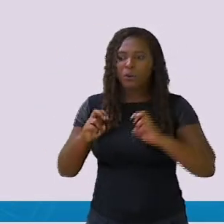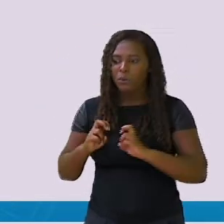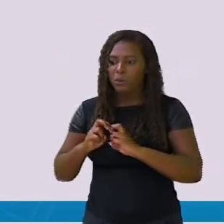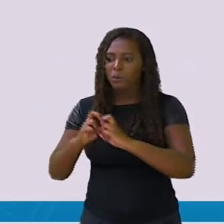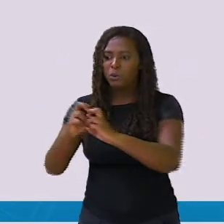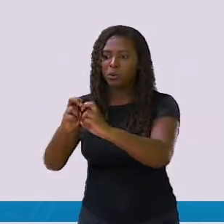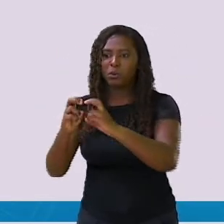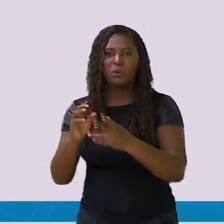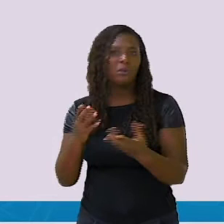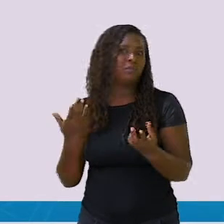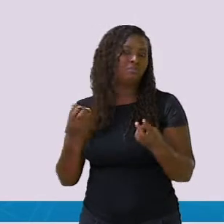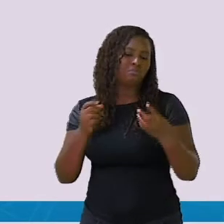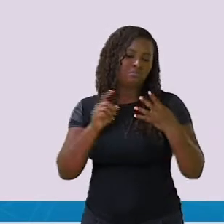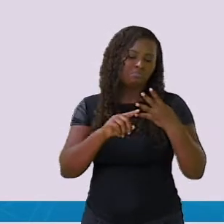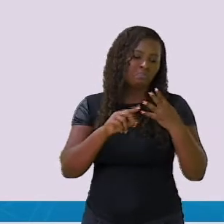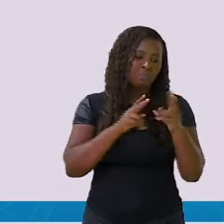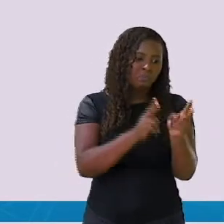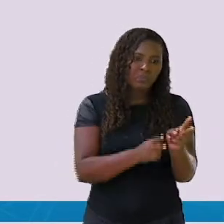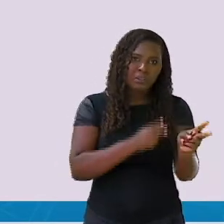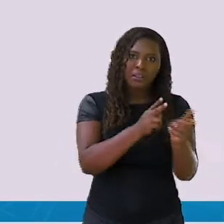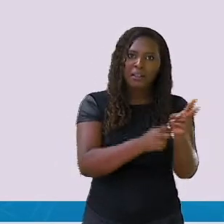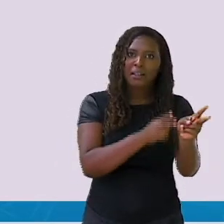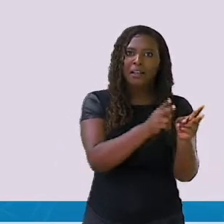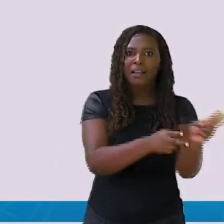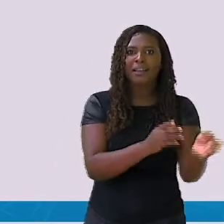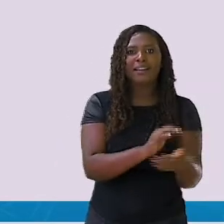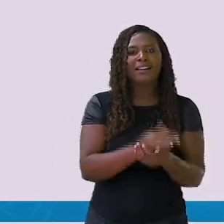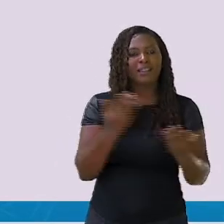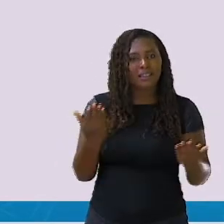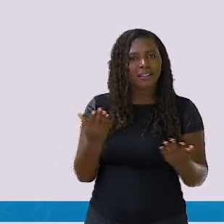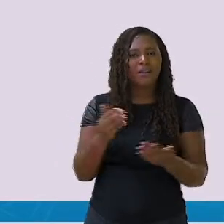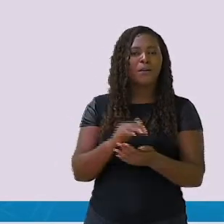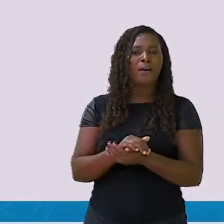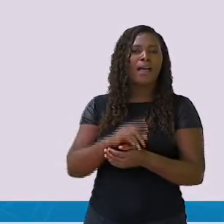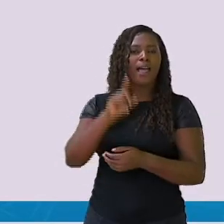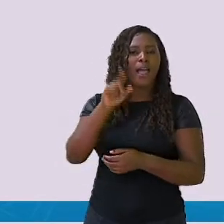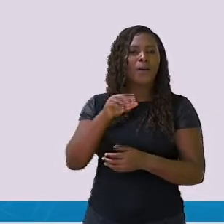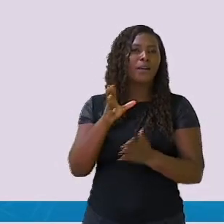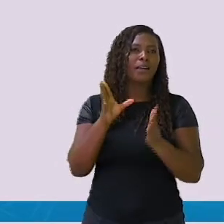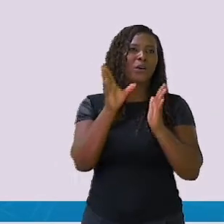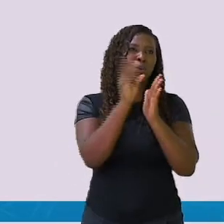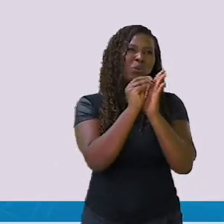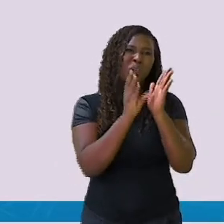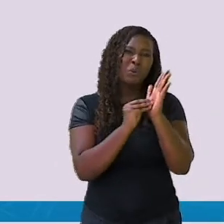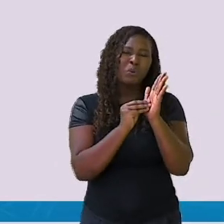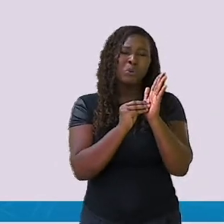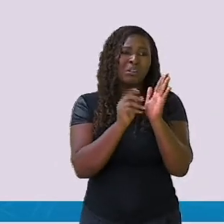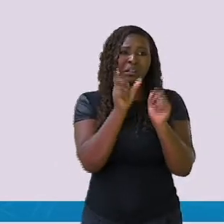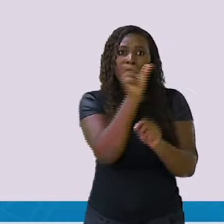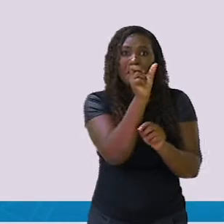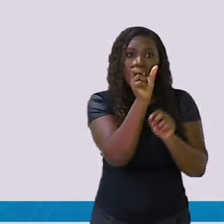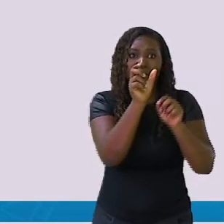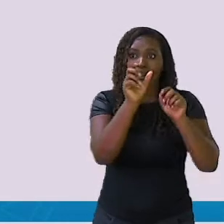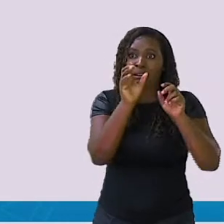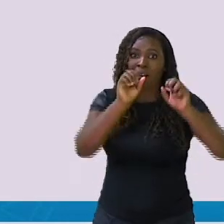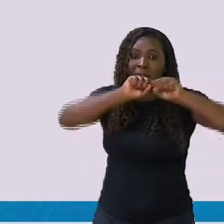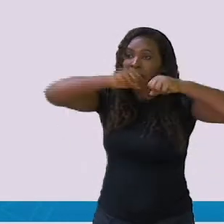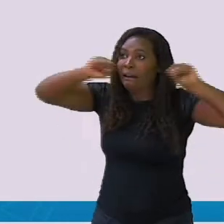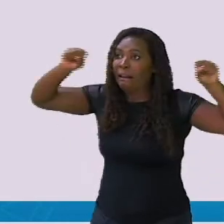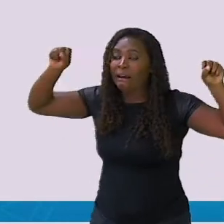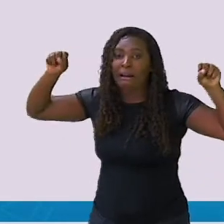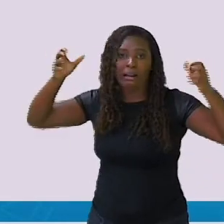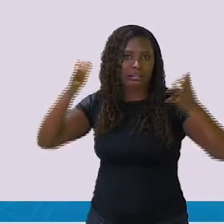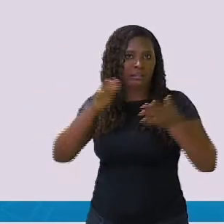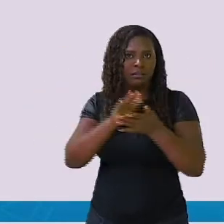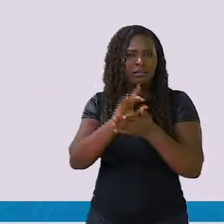muito conteúdo, são tópicos que a gente fala, são partes pequenas que fazem